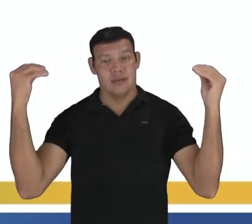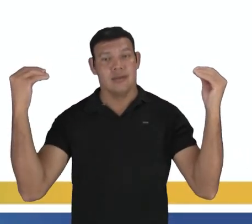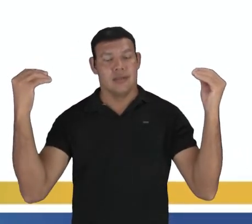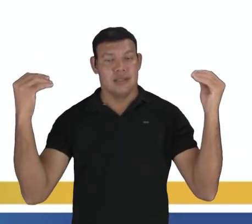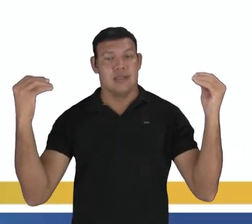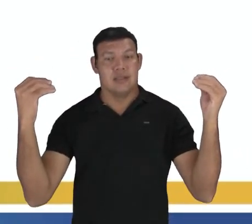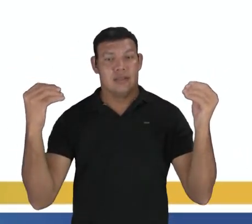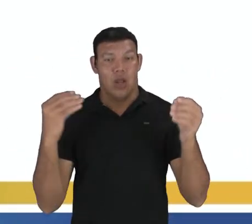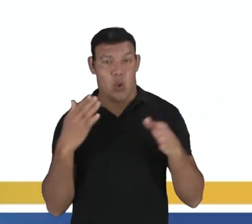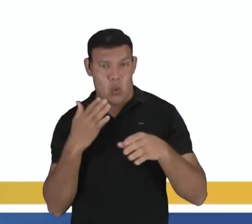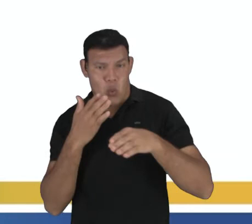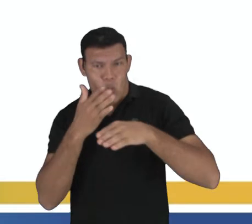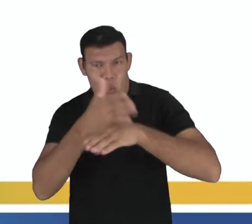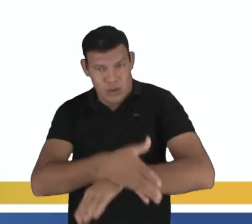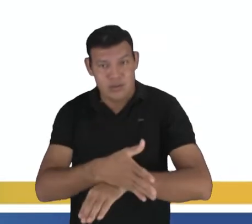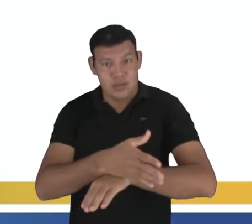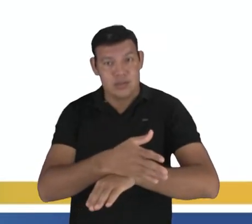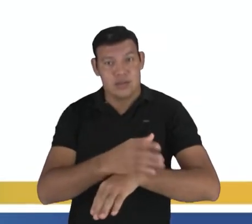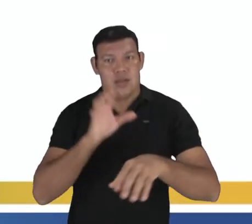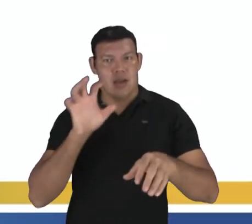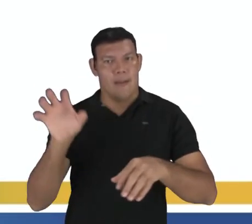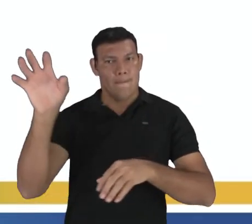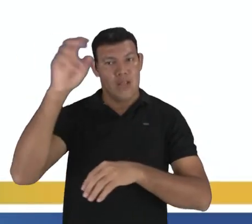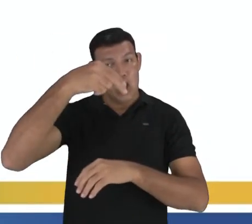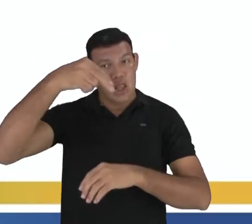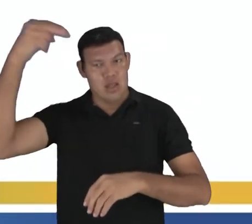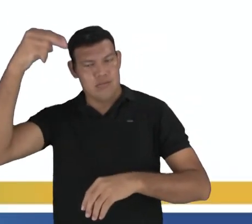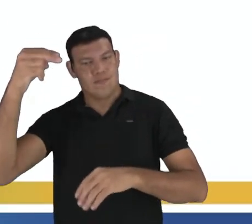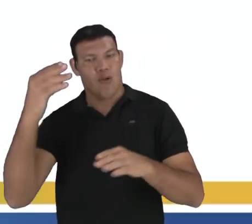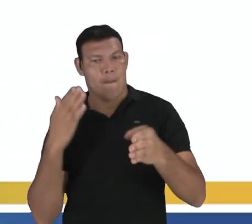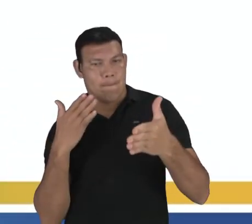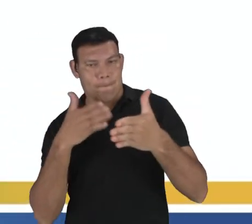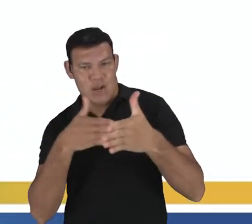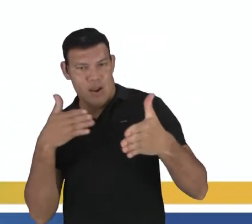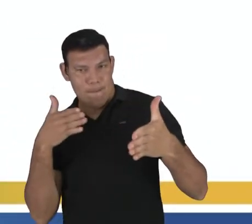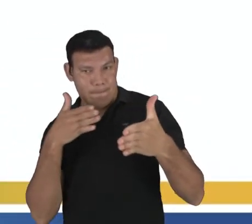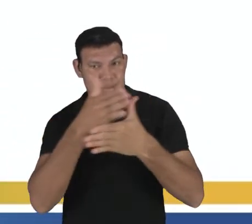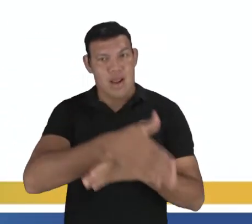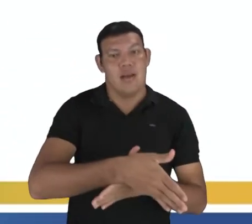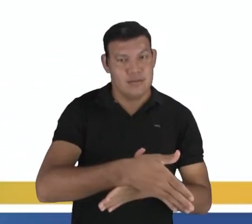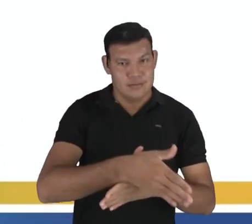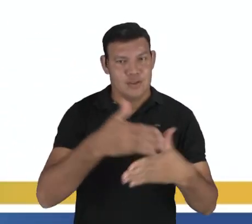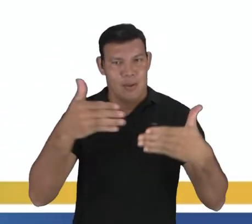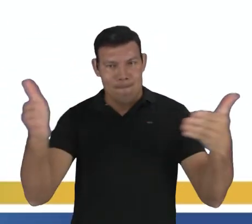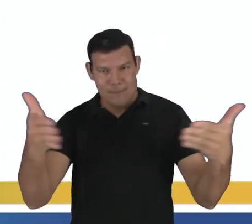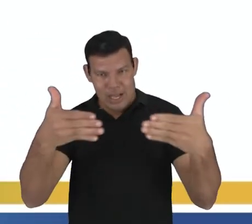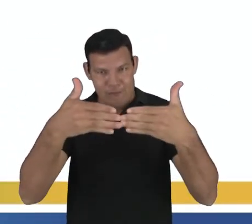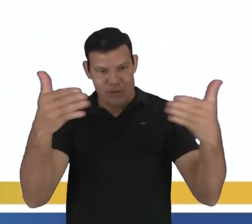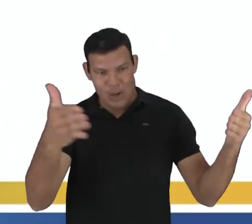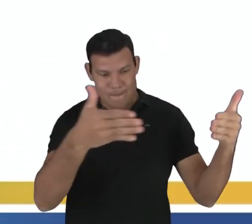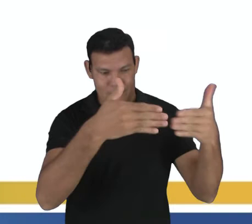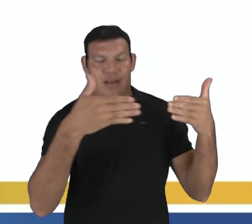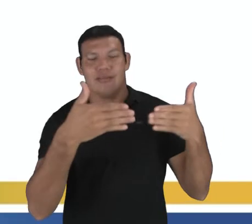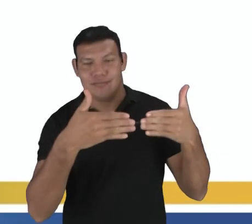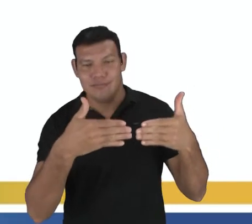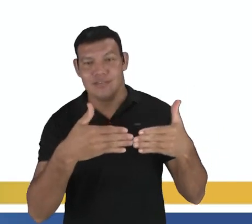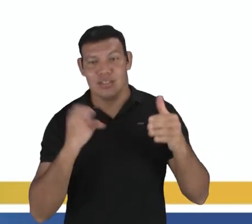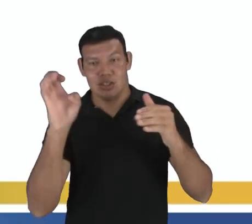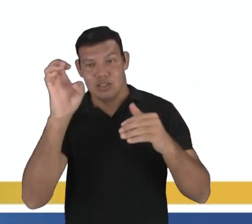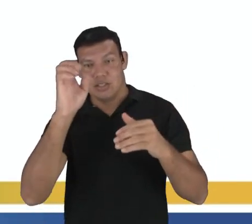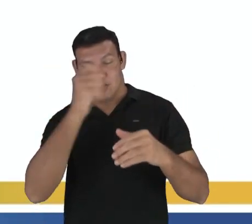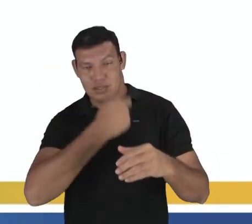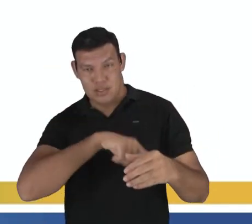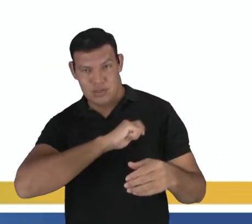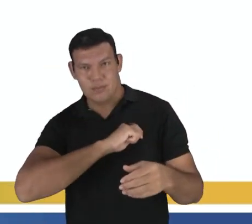aí entrar, né, no Nordeste brasileiro, né, e romper aí com esse bloqueio espanhol, né, ao comércio do açúcar. Então a gente vai ter